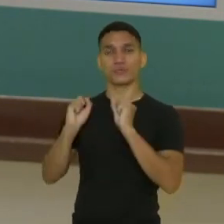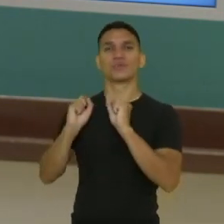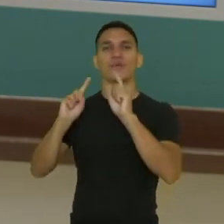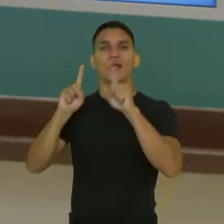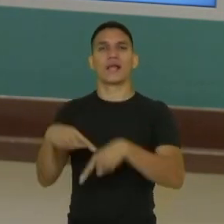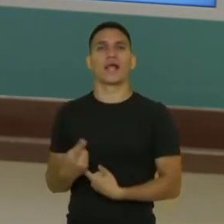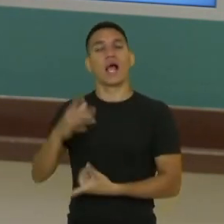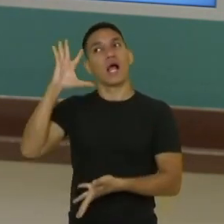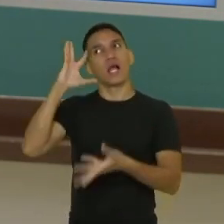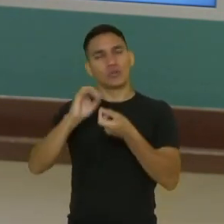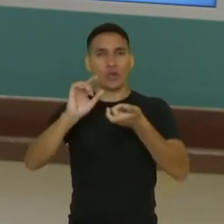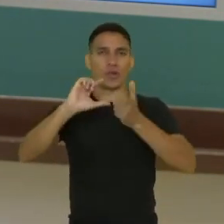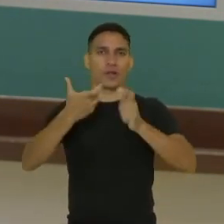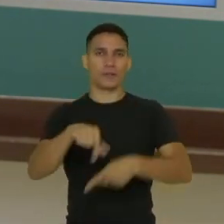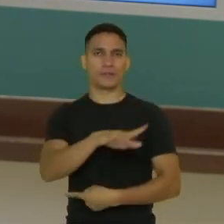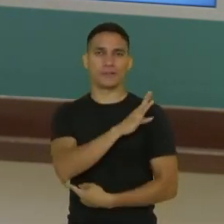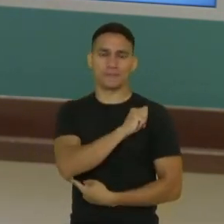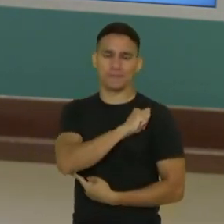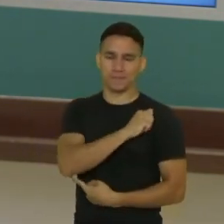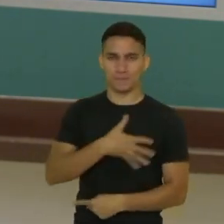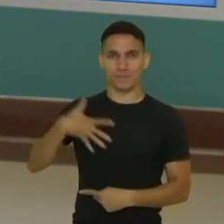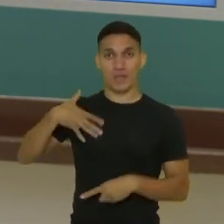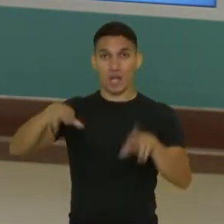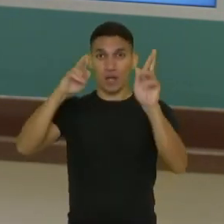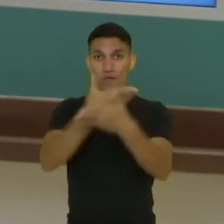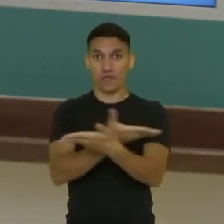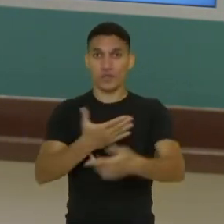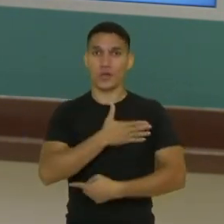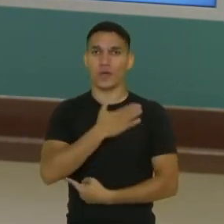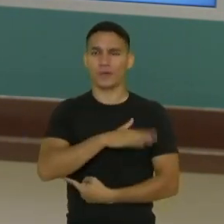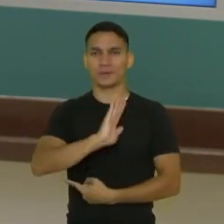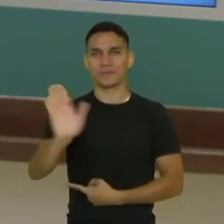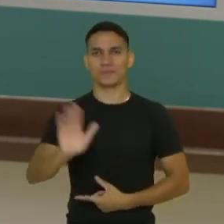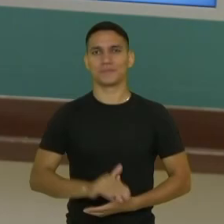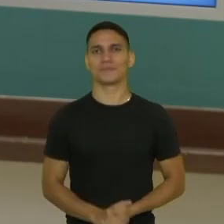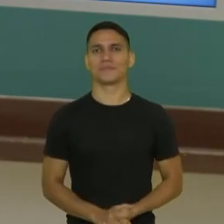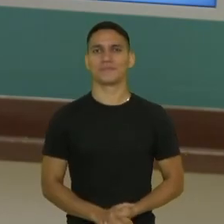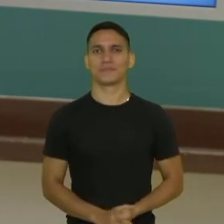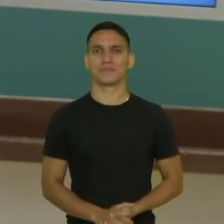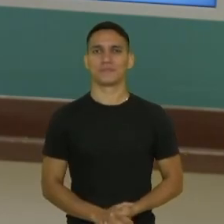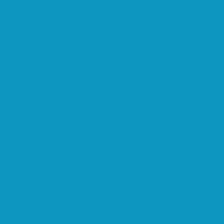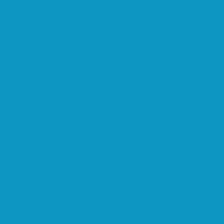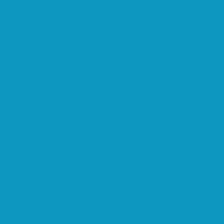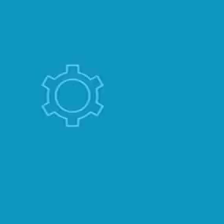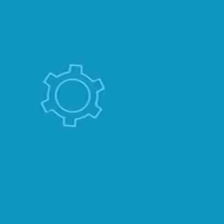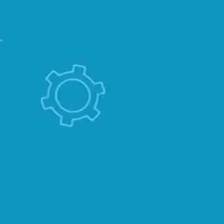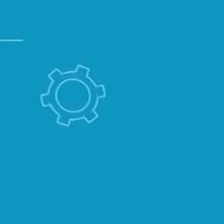falamos sobre lógica aristotélica. Eu espero que vocês tenham gostado e até breve!